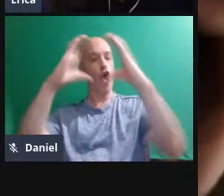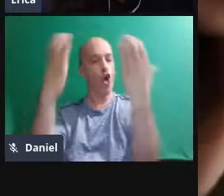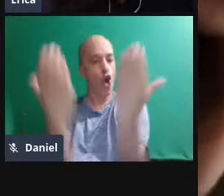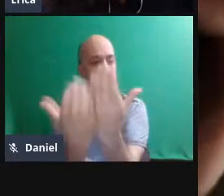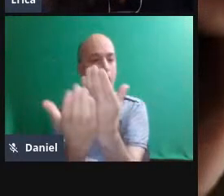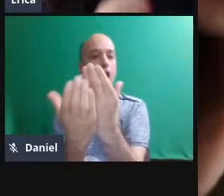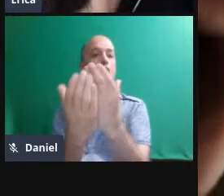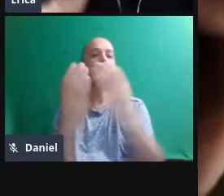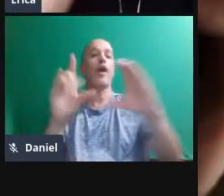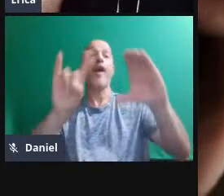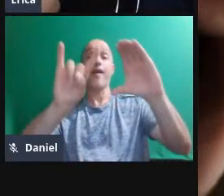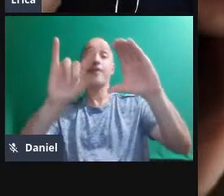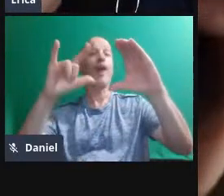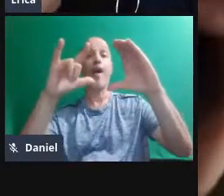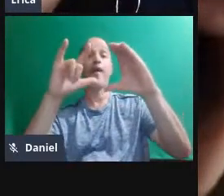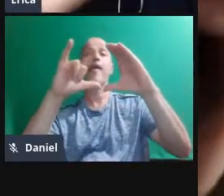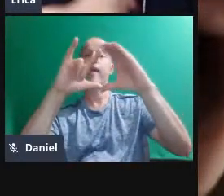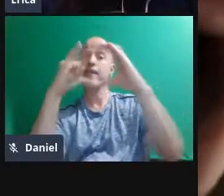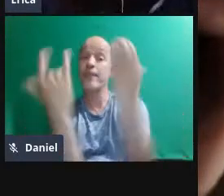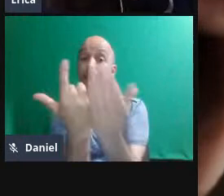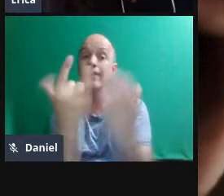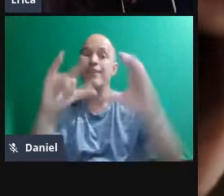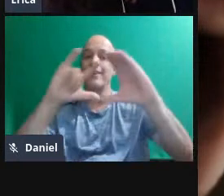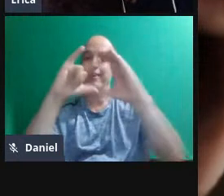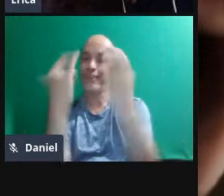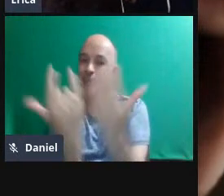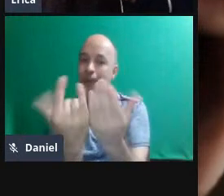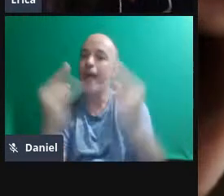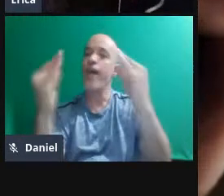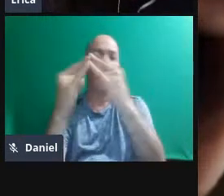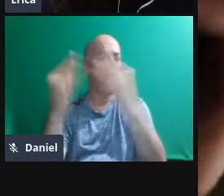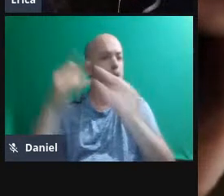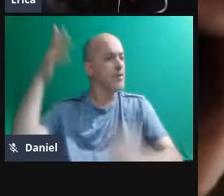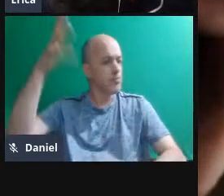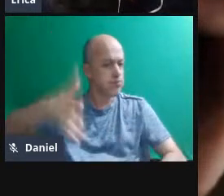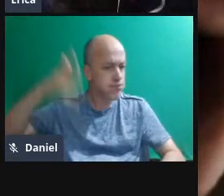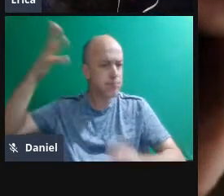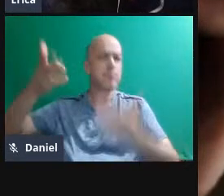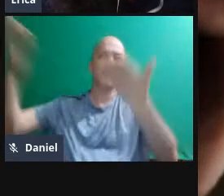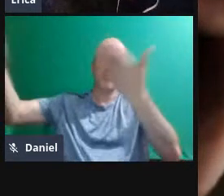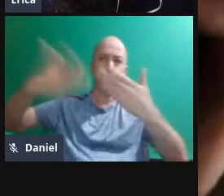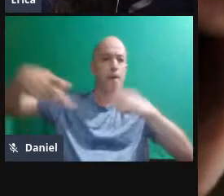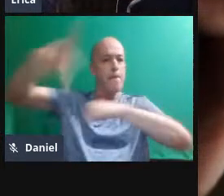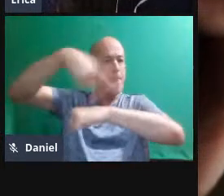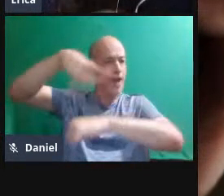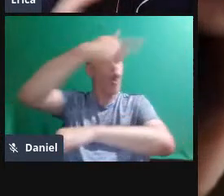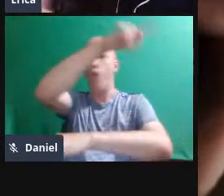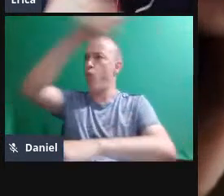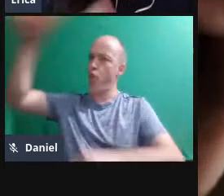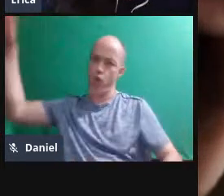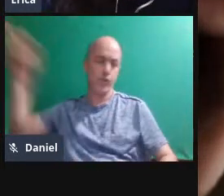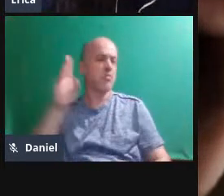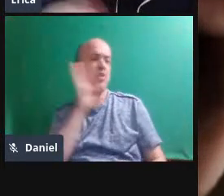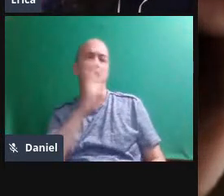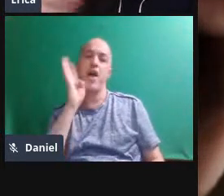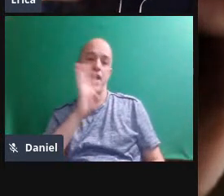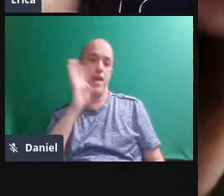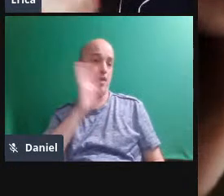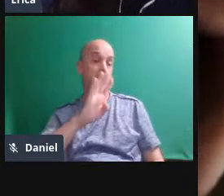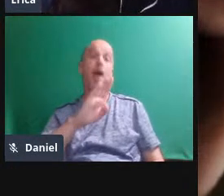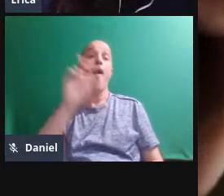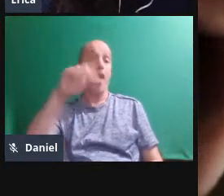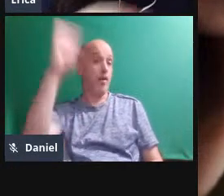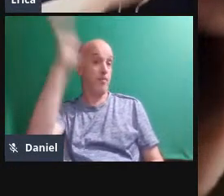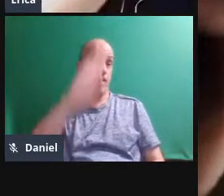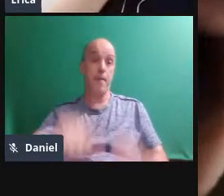a cada ano nós temos congressos no INES, é o COINES, né? Nós temos várias palestras,